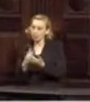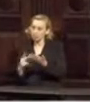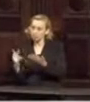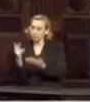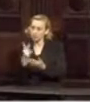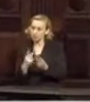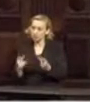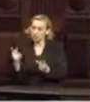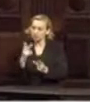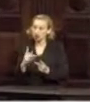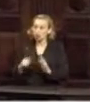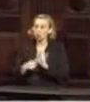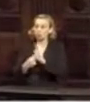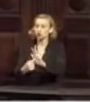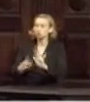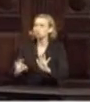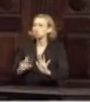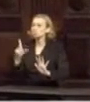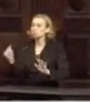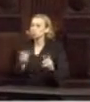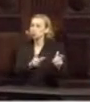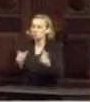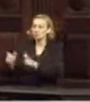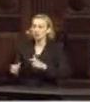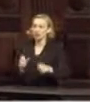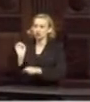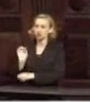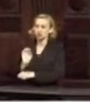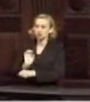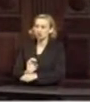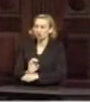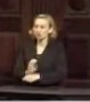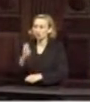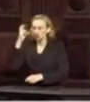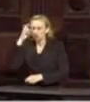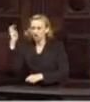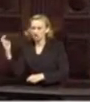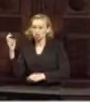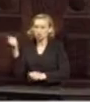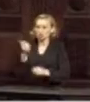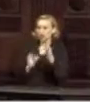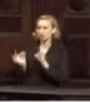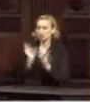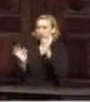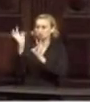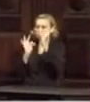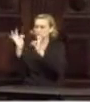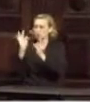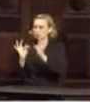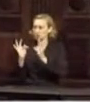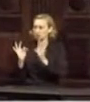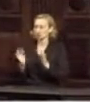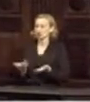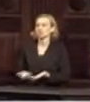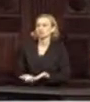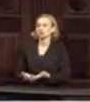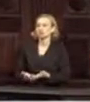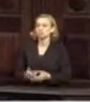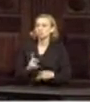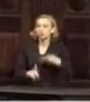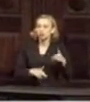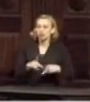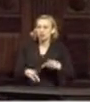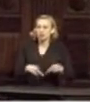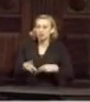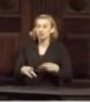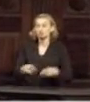georreferenciada toda a situação do Estado, onde ele traz a inteligência e a tecnologia a bem da população, uma ferramenta